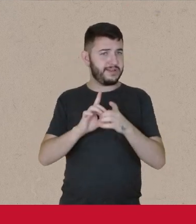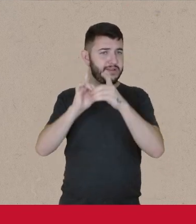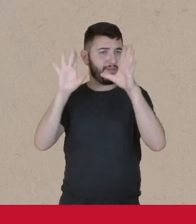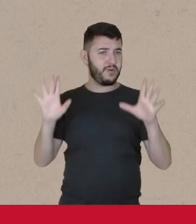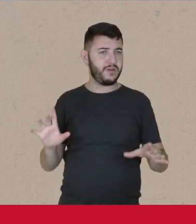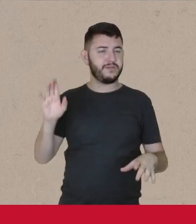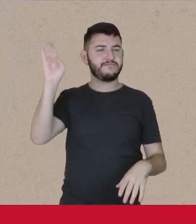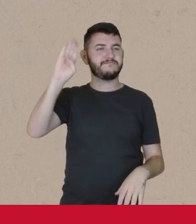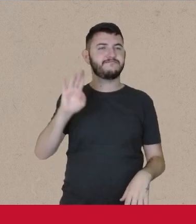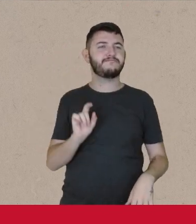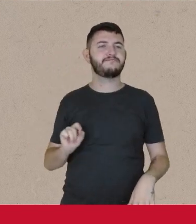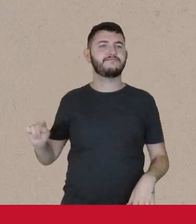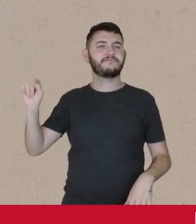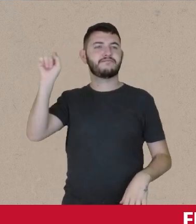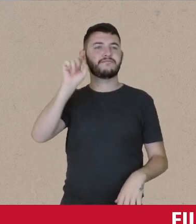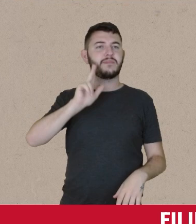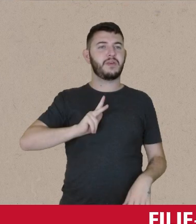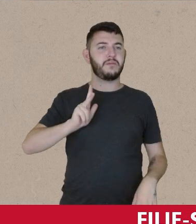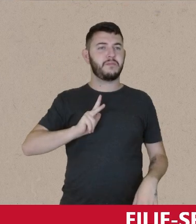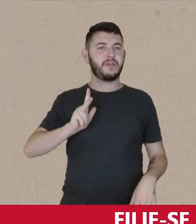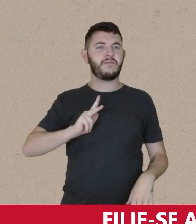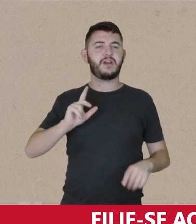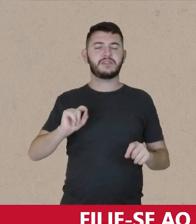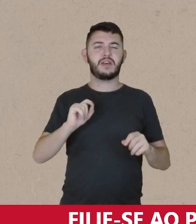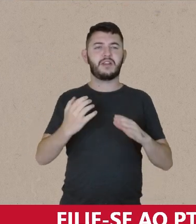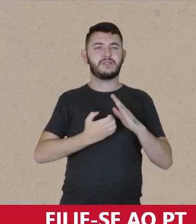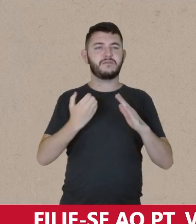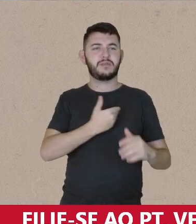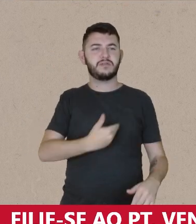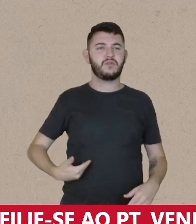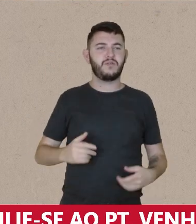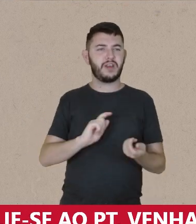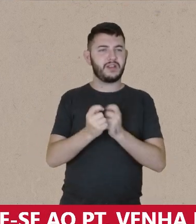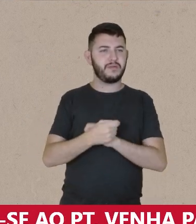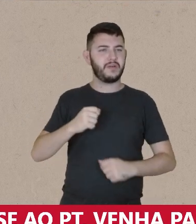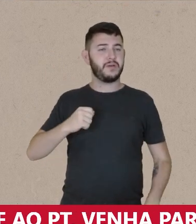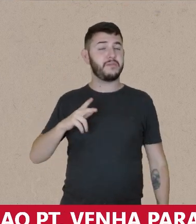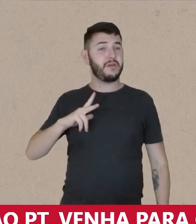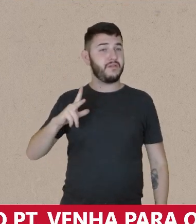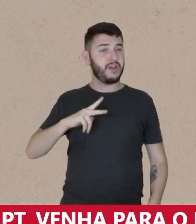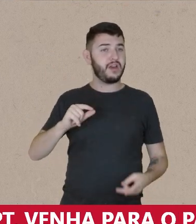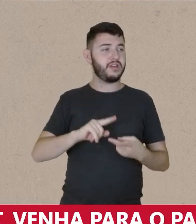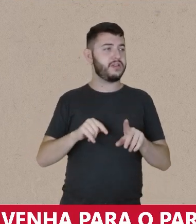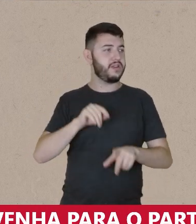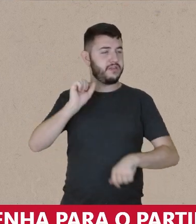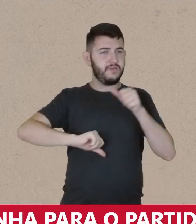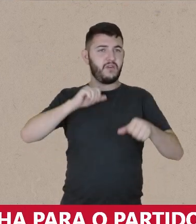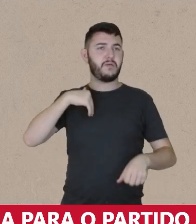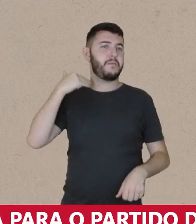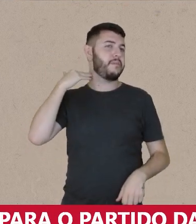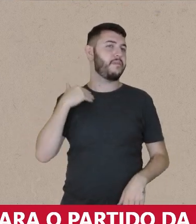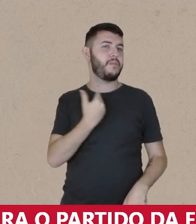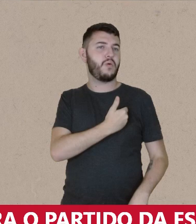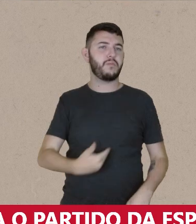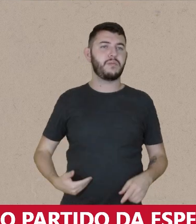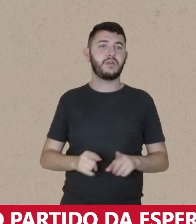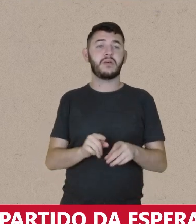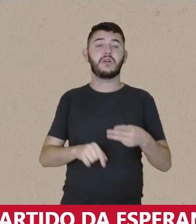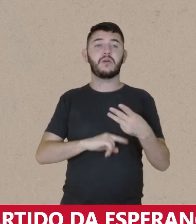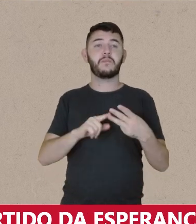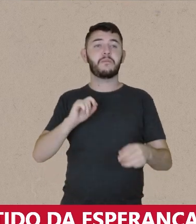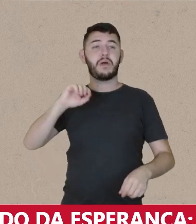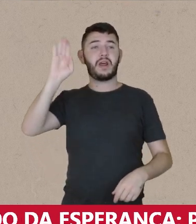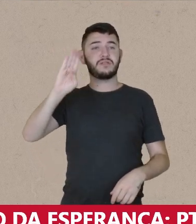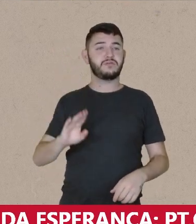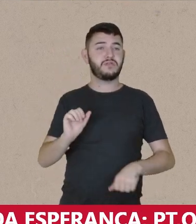Nacional. Privatizar as estatais, desmantelar os bancos públicos e o país se transformar numa neocolônia, produtora de